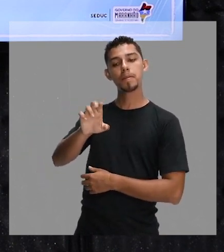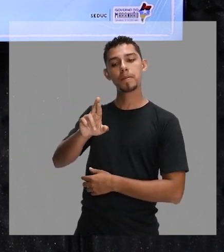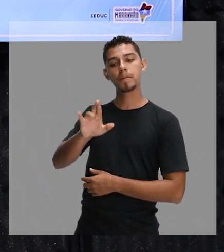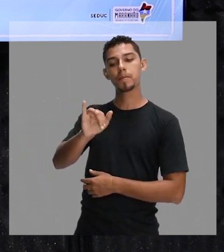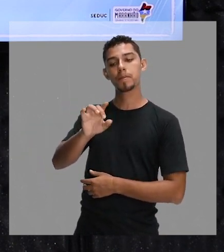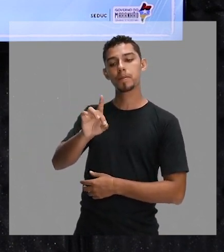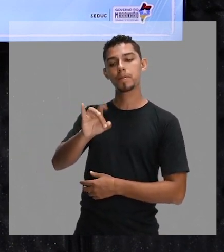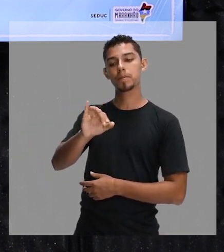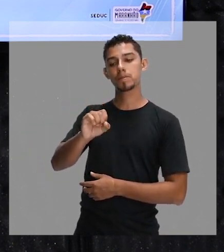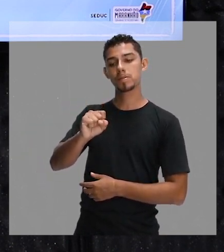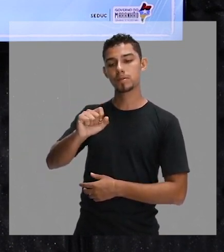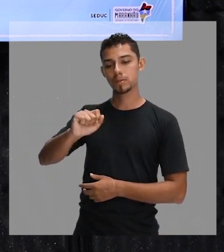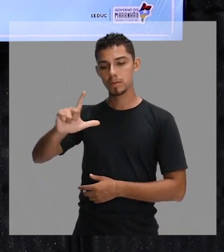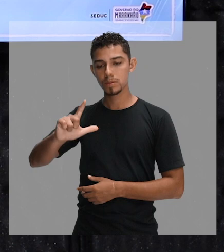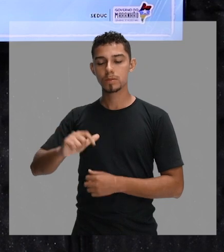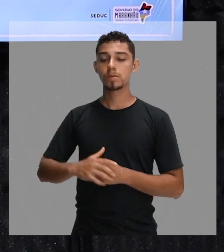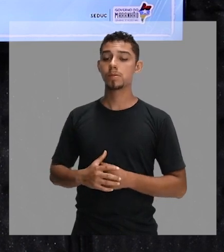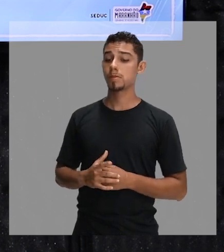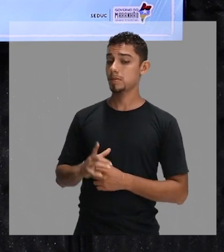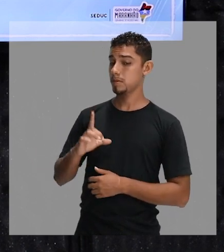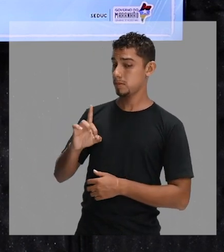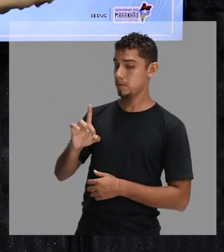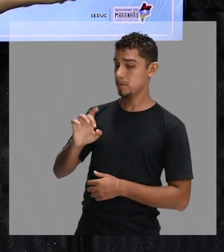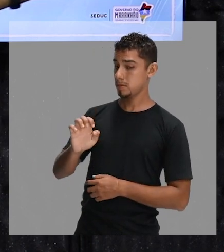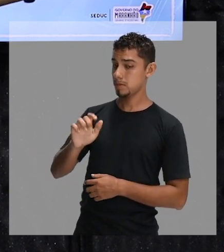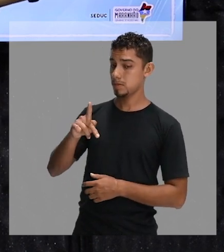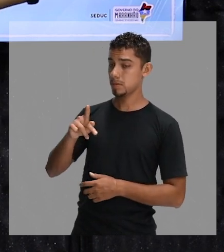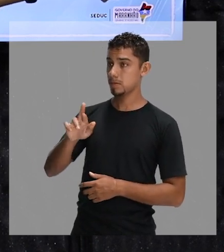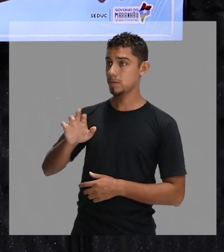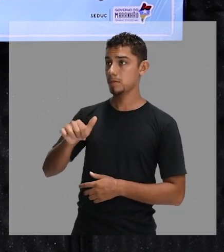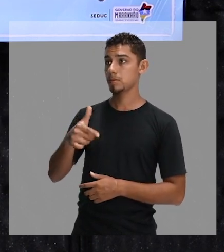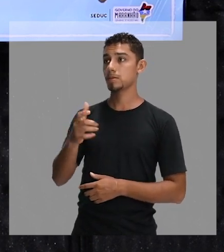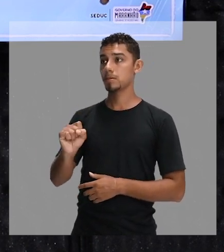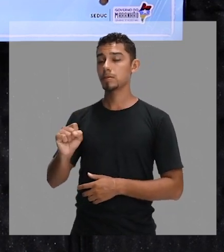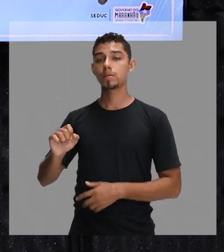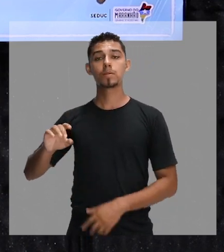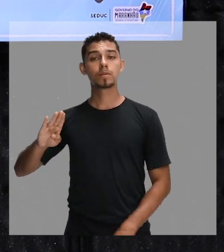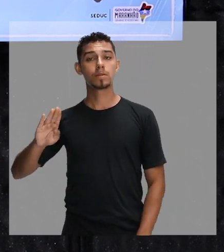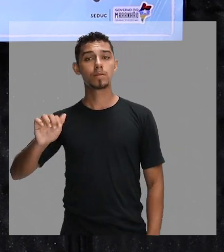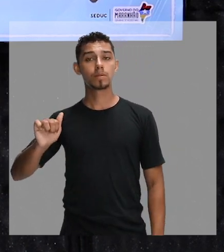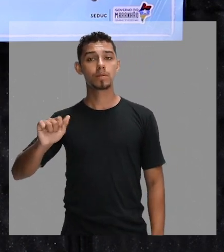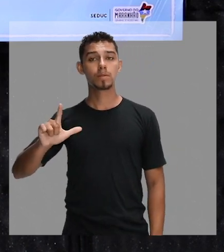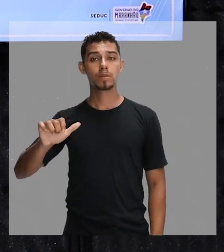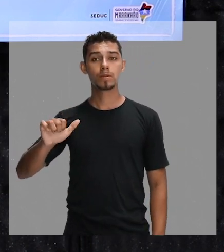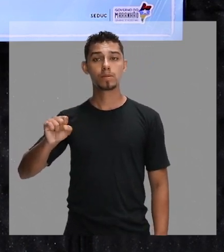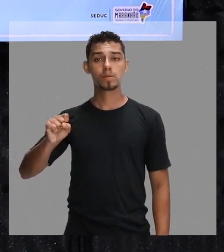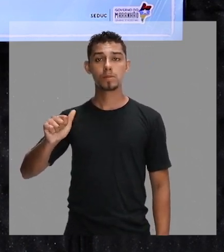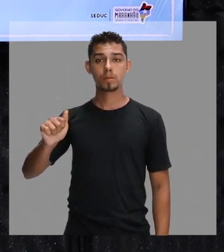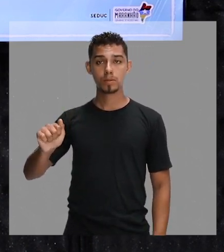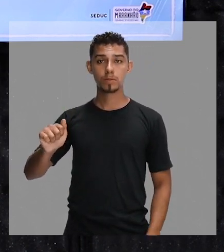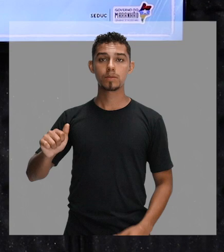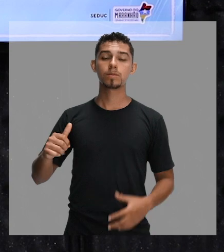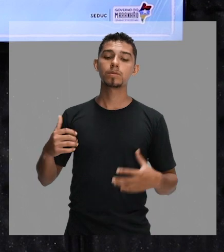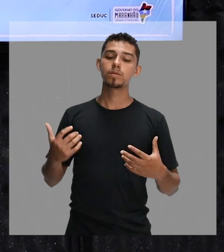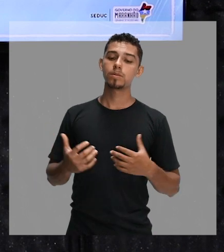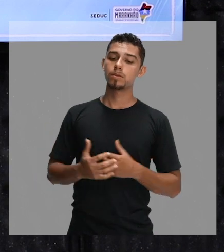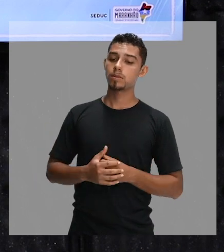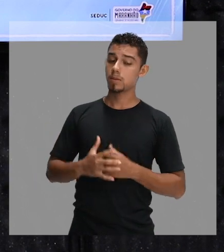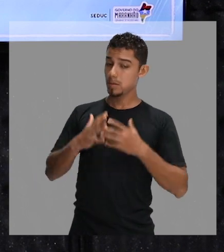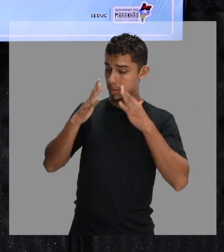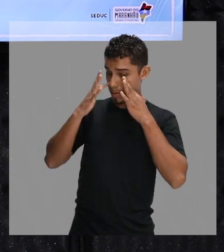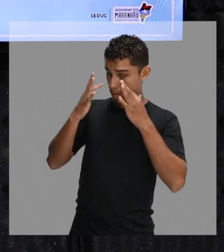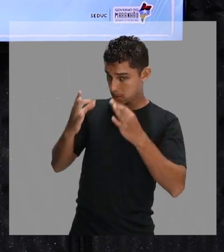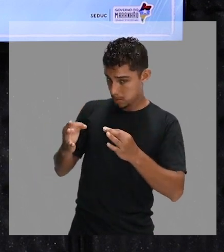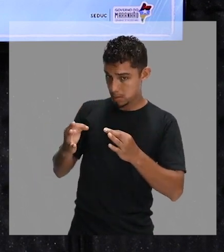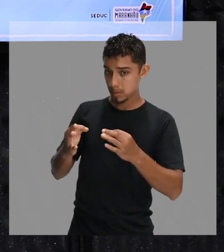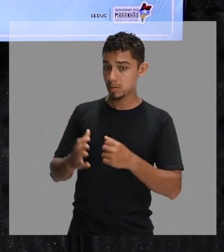Planalto Meridional e a Depressão do Balsas. Prestem muita atenção.